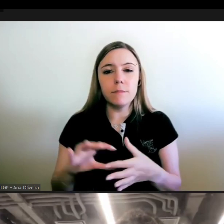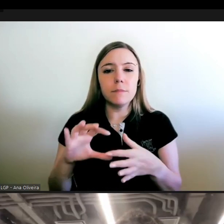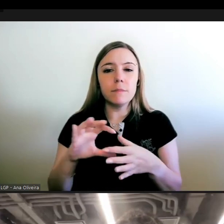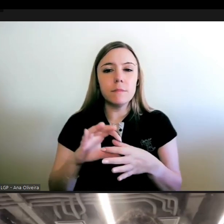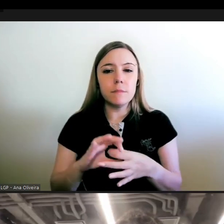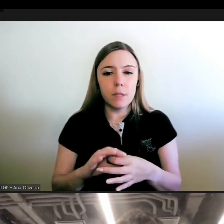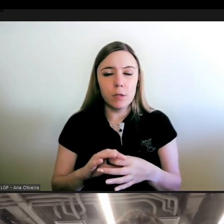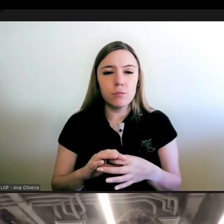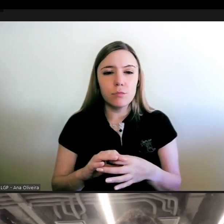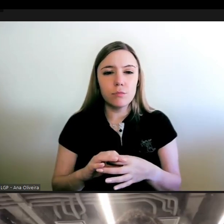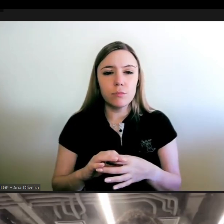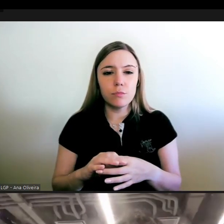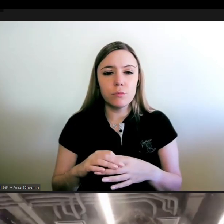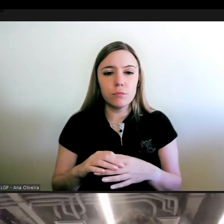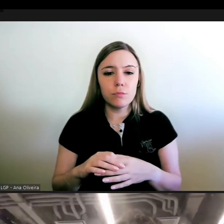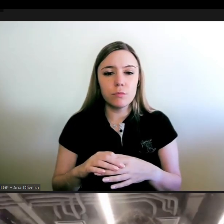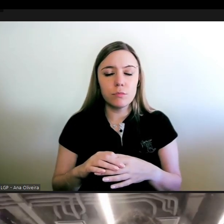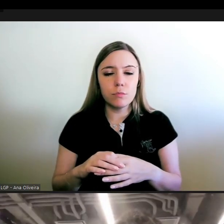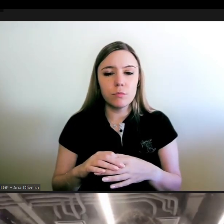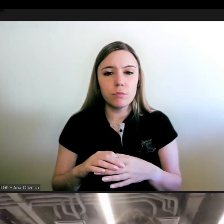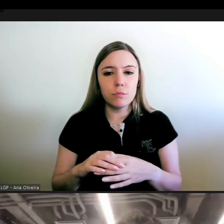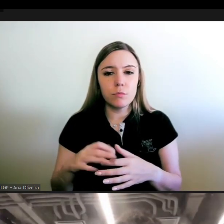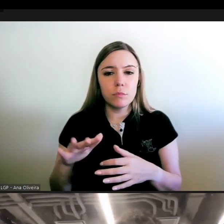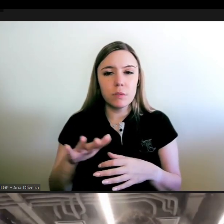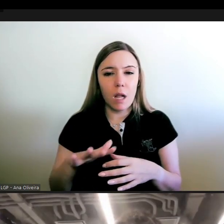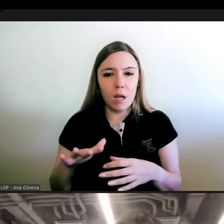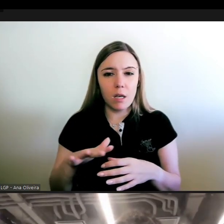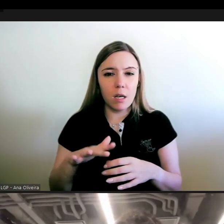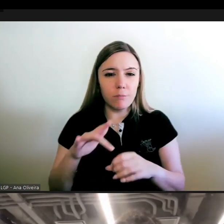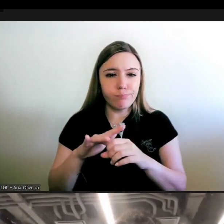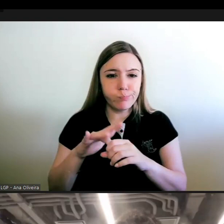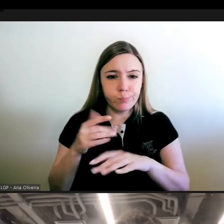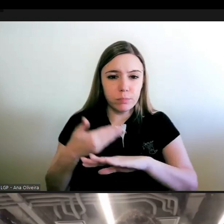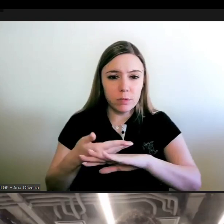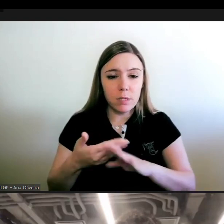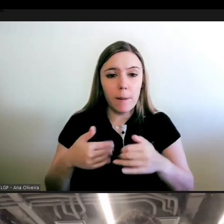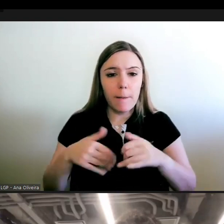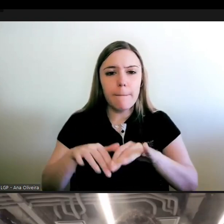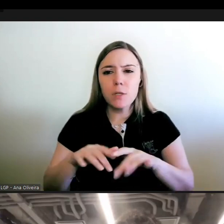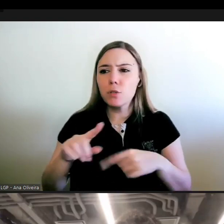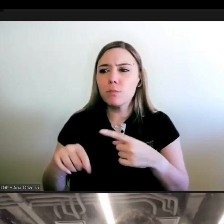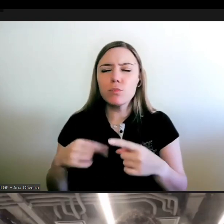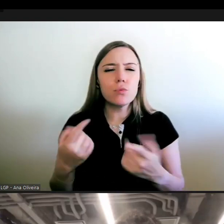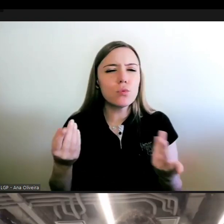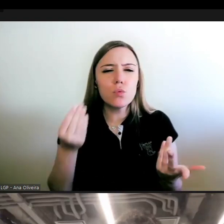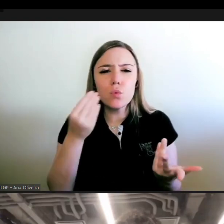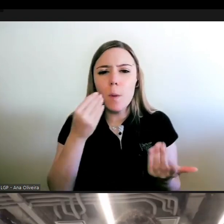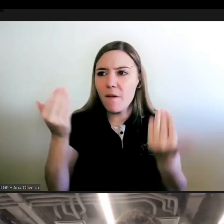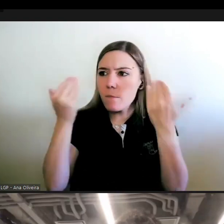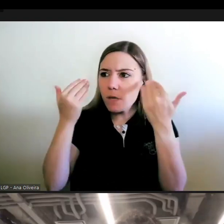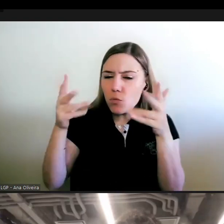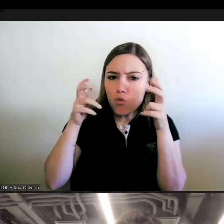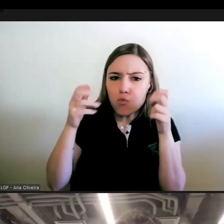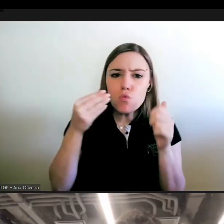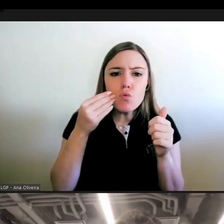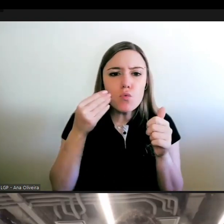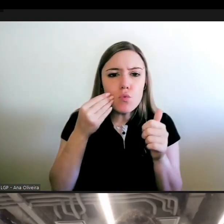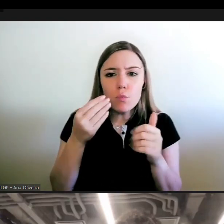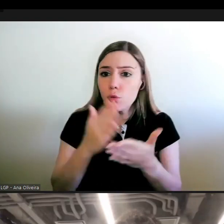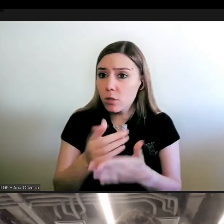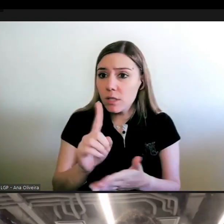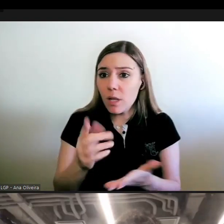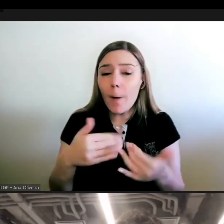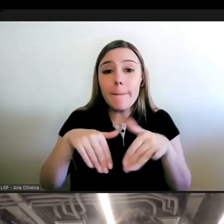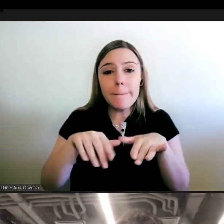sexuais, a questão não é como é que a informação nos chega, é como é que nós a trabalhamos e se temos maturidade para